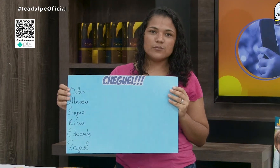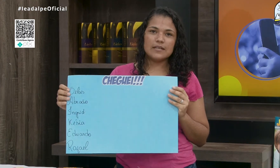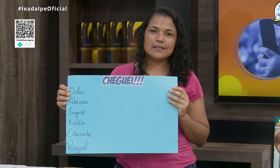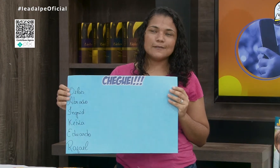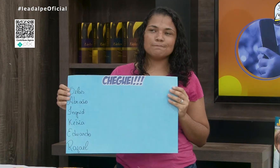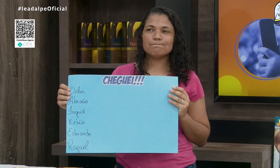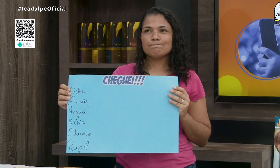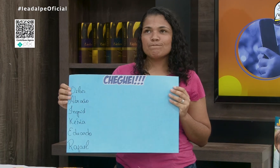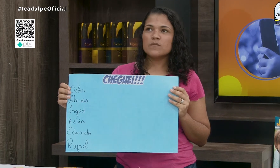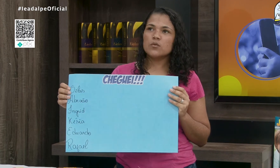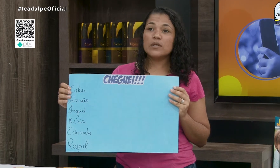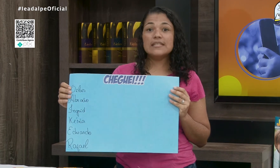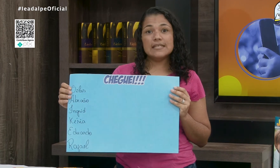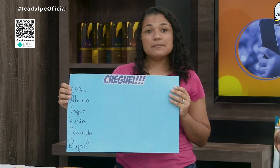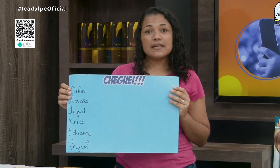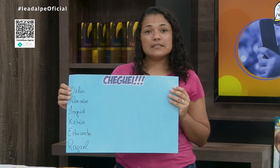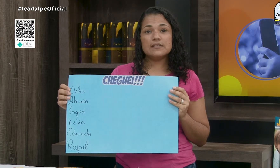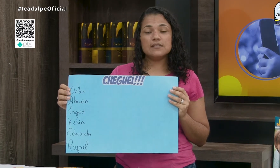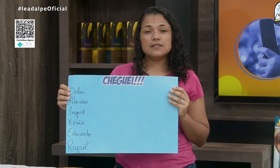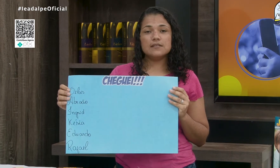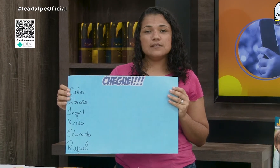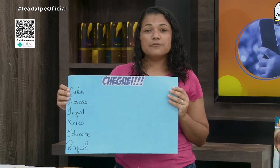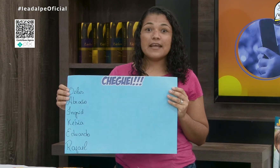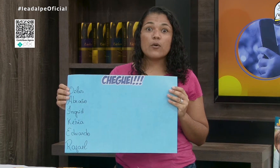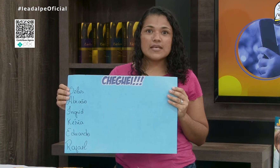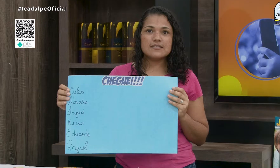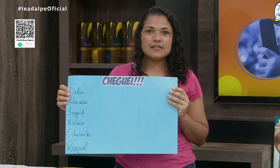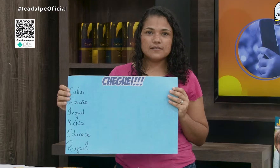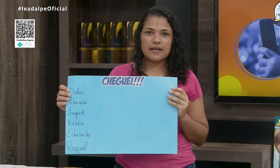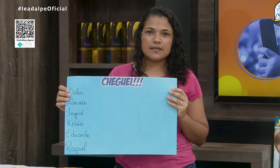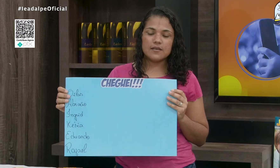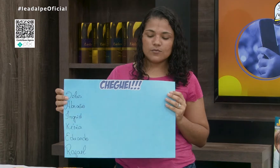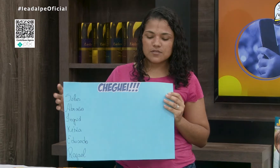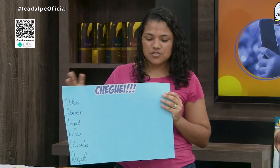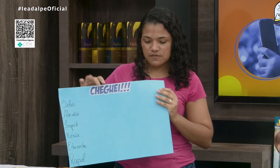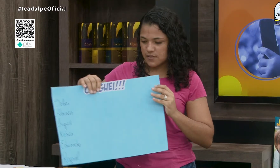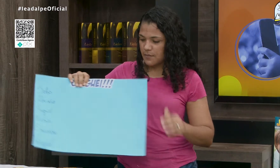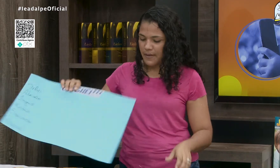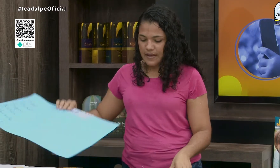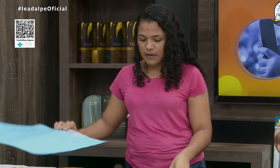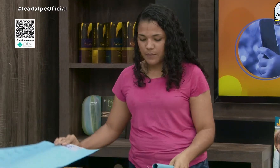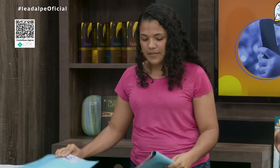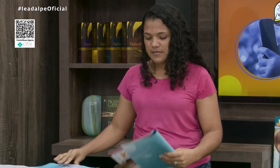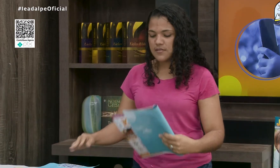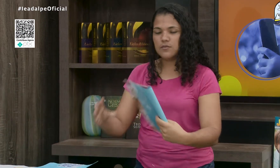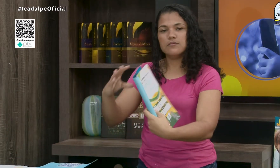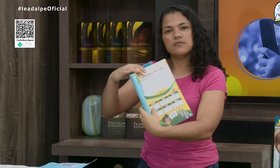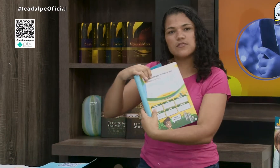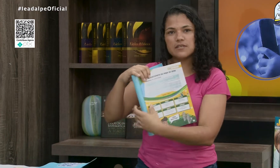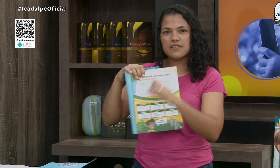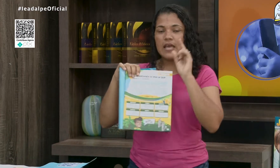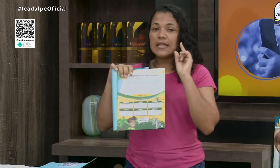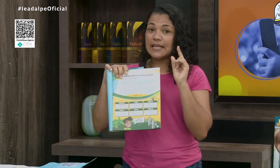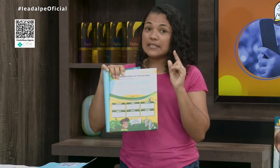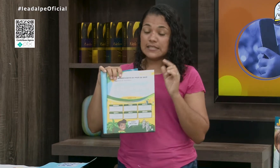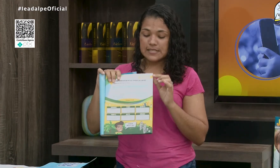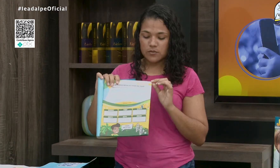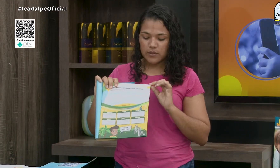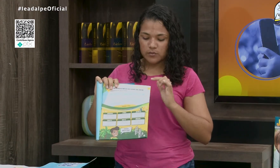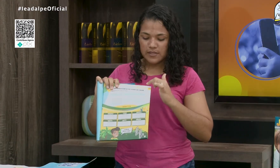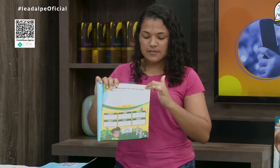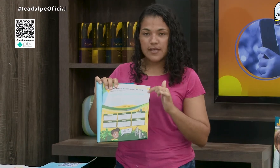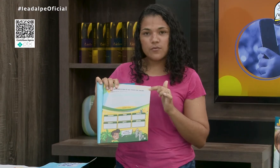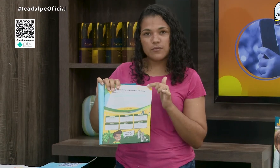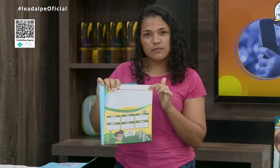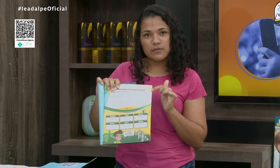tem uma dinâmica de frequência, tá? Que consiste em você pegar um pedacinho. Você vê na lição